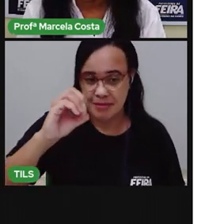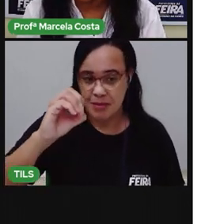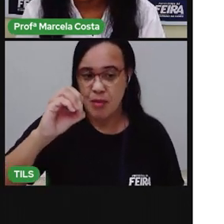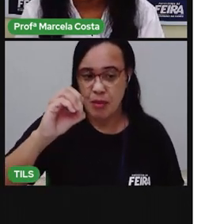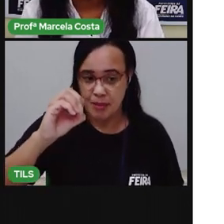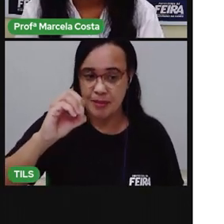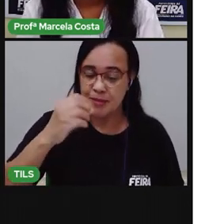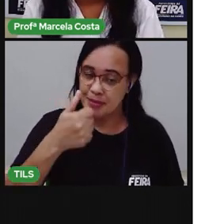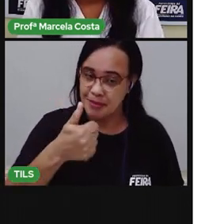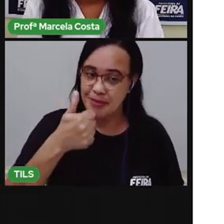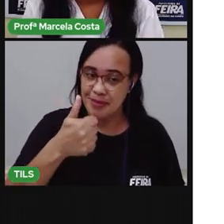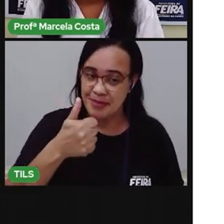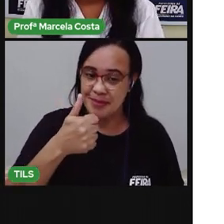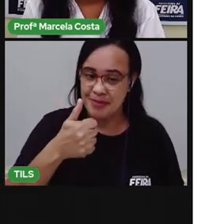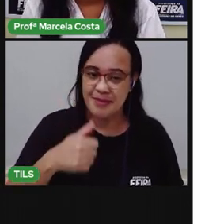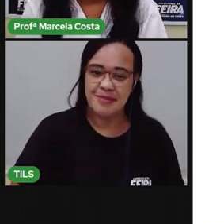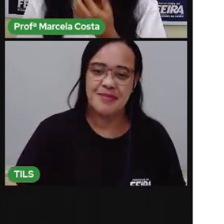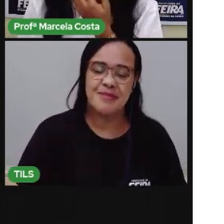Muito bem.